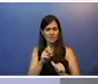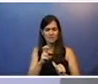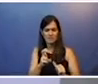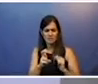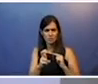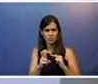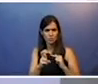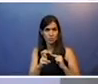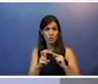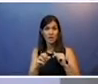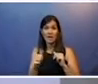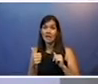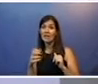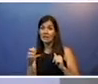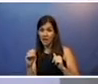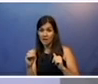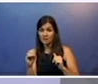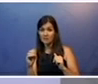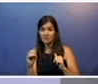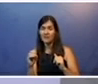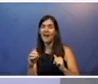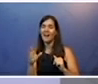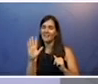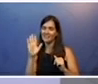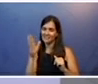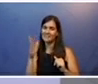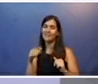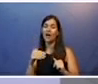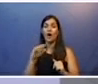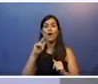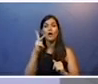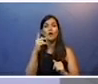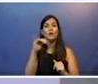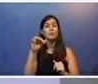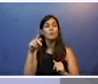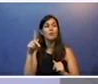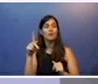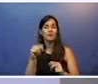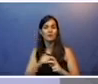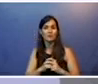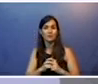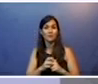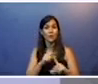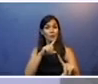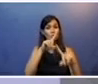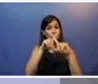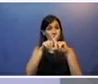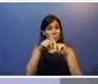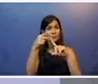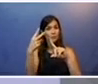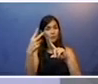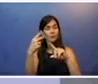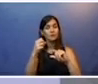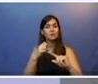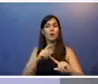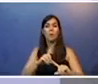10, eu consigo achar o valor do cateto adjacente. Por isso que eu vou multiplicar em cima e embaixo por 2.